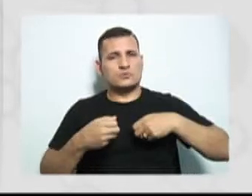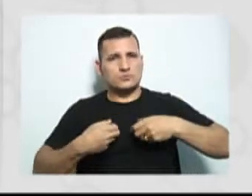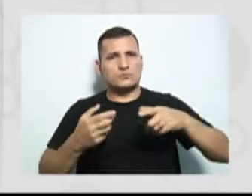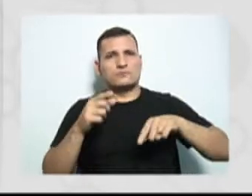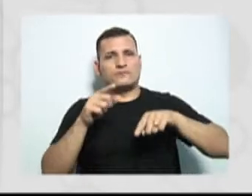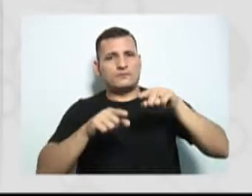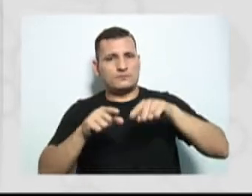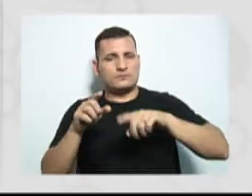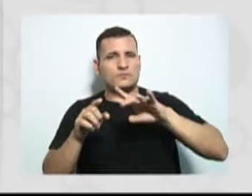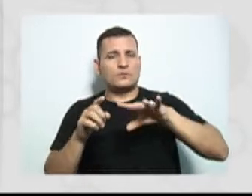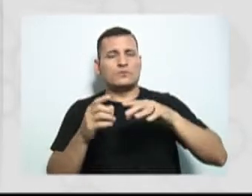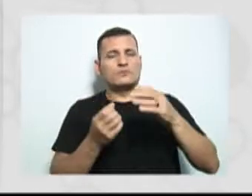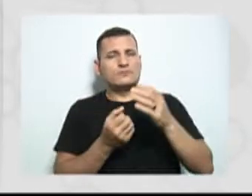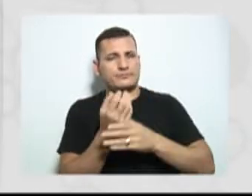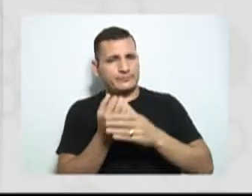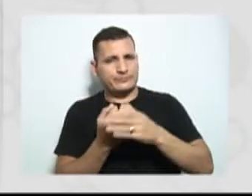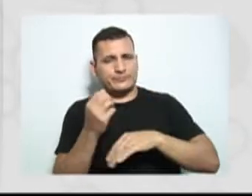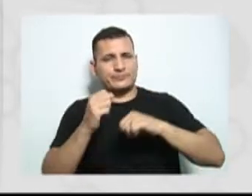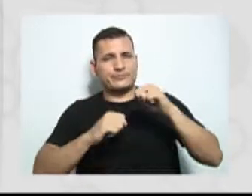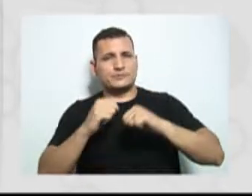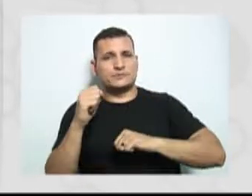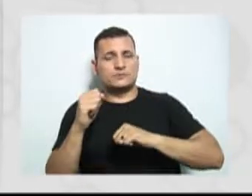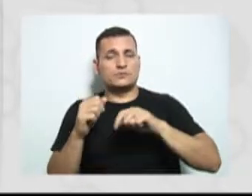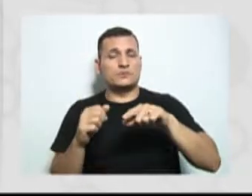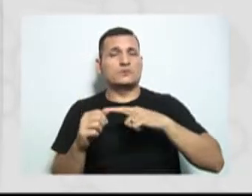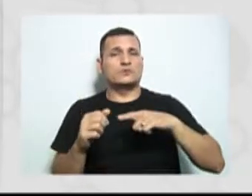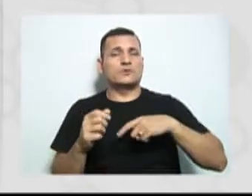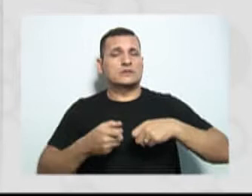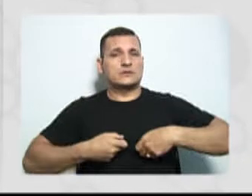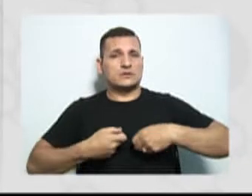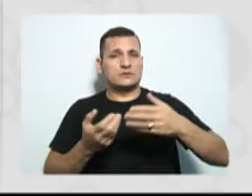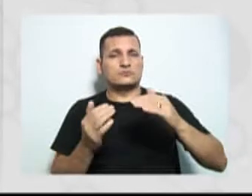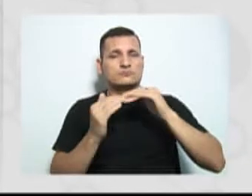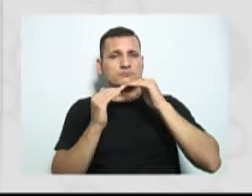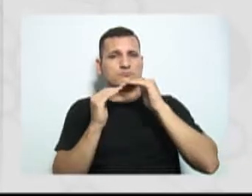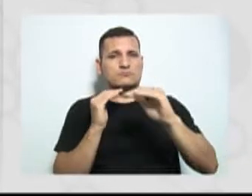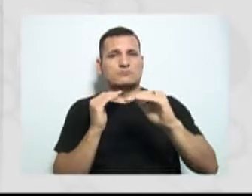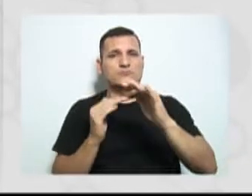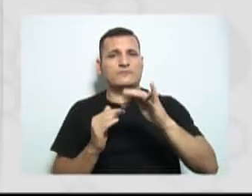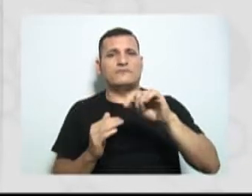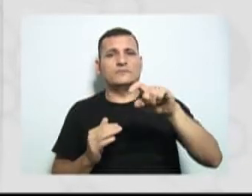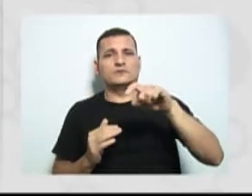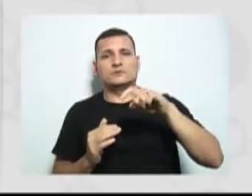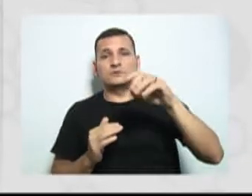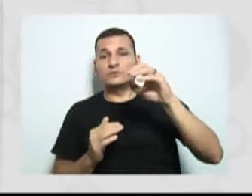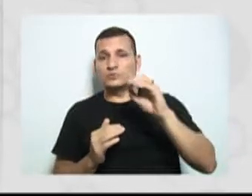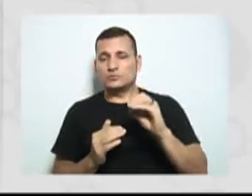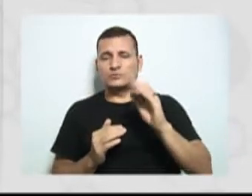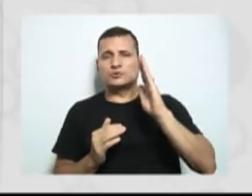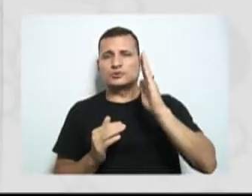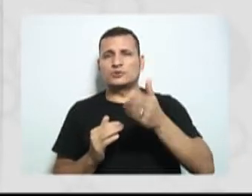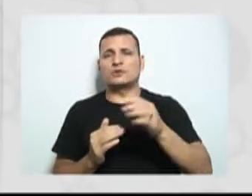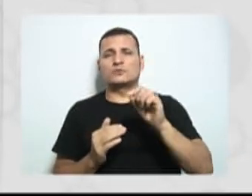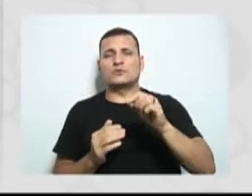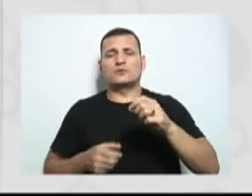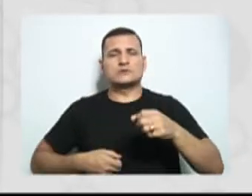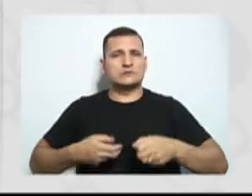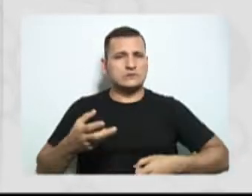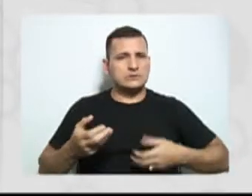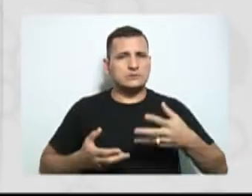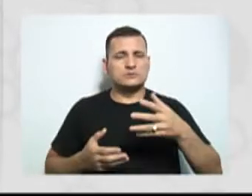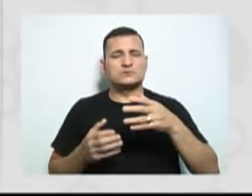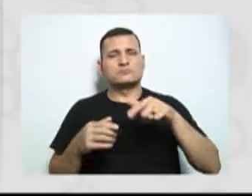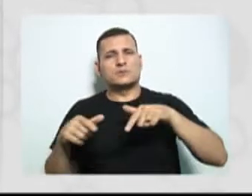variável. De produção, sendo os custos fixos, certo? Lançados diretamente como despesas